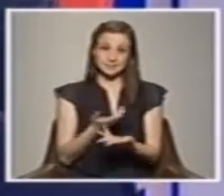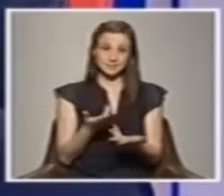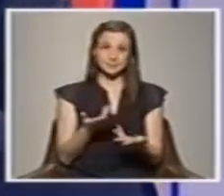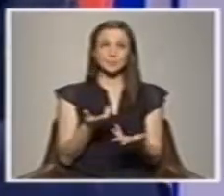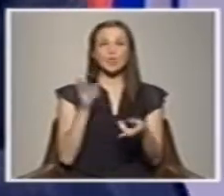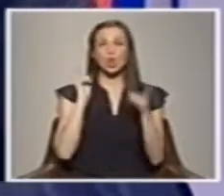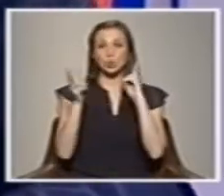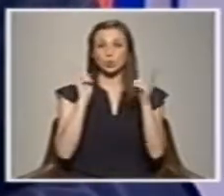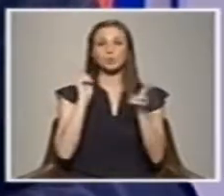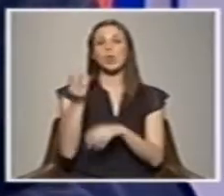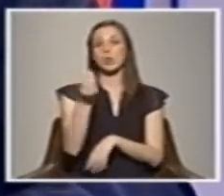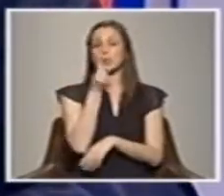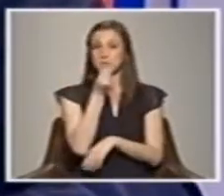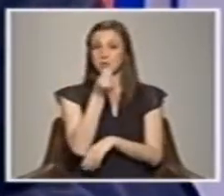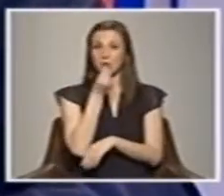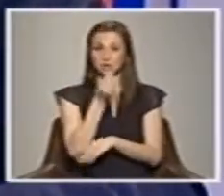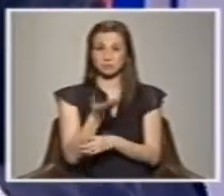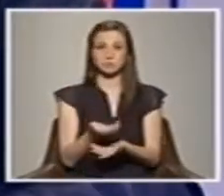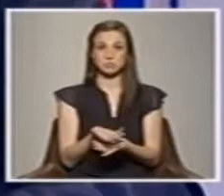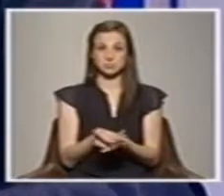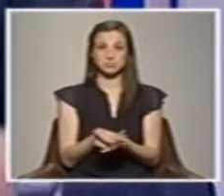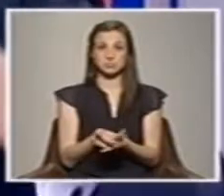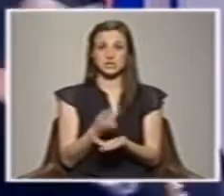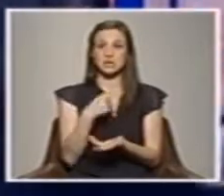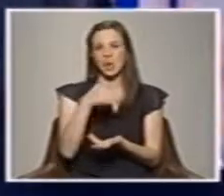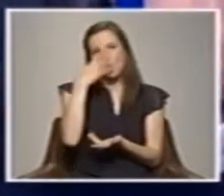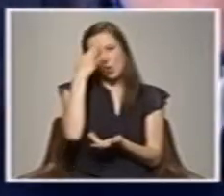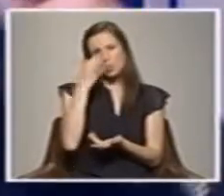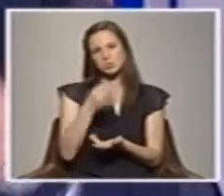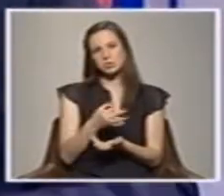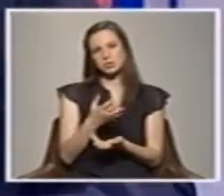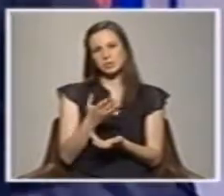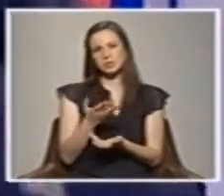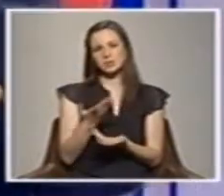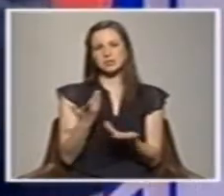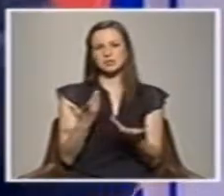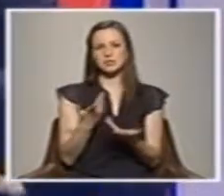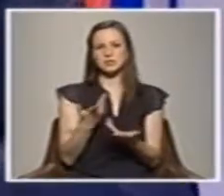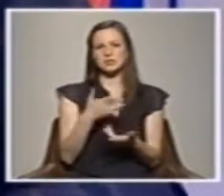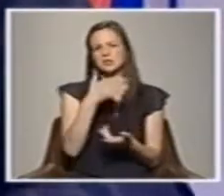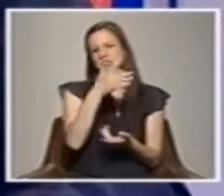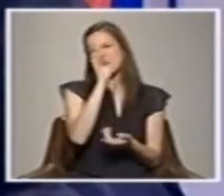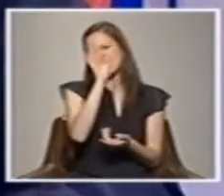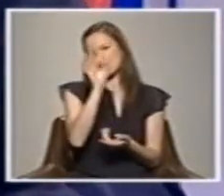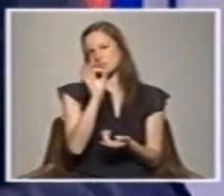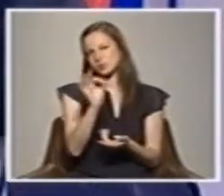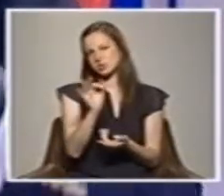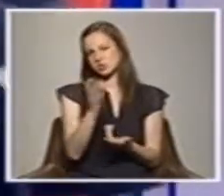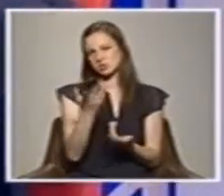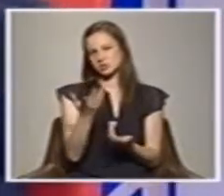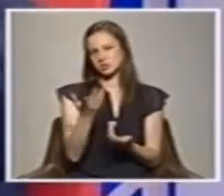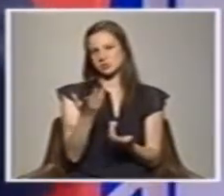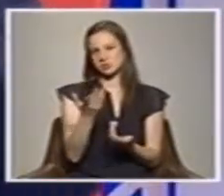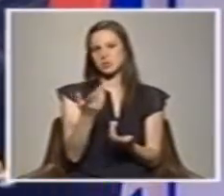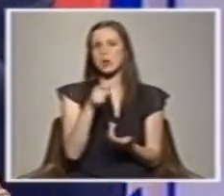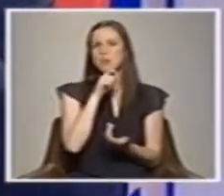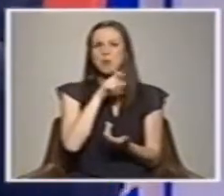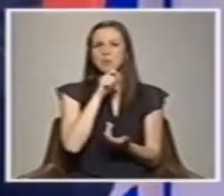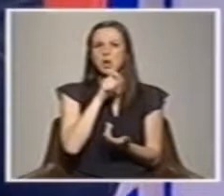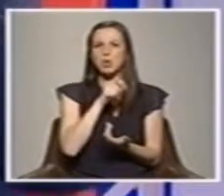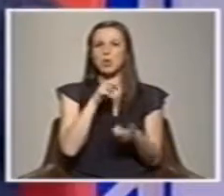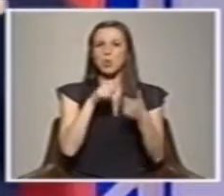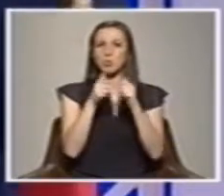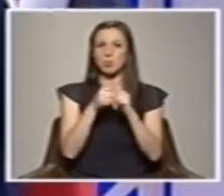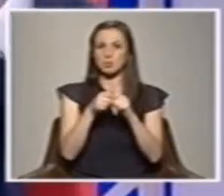indústria alimentar, que tem um comportamento quase marginal, porque são cerca de 7% nestes 100% do desperdício. Podemos dividir o problema